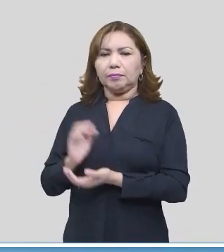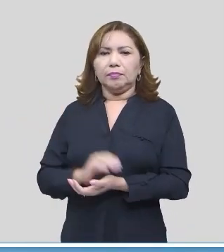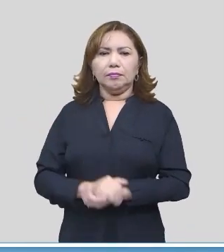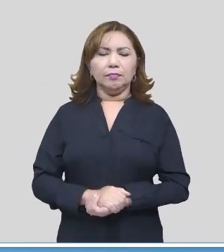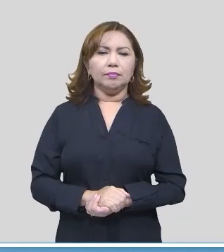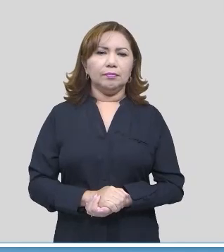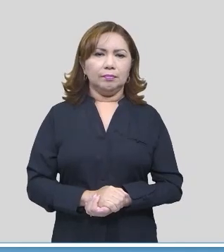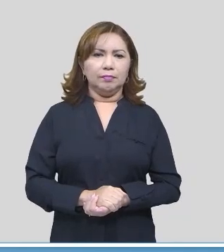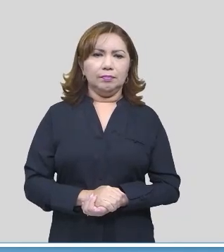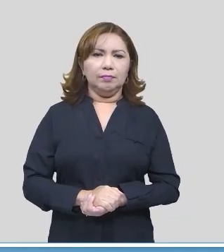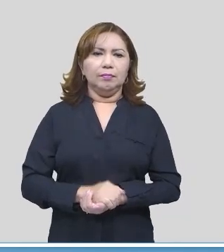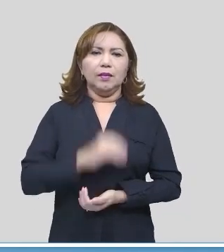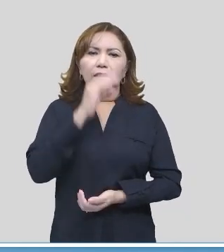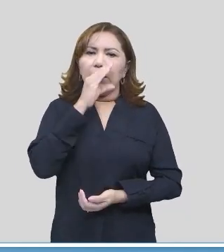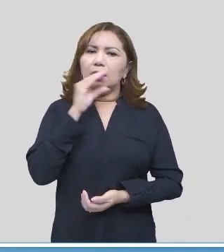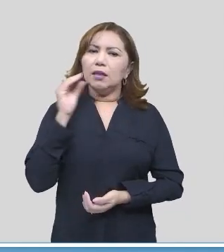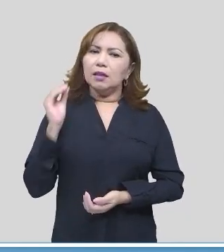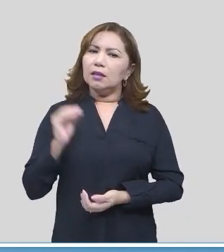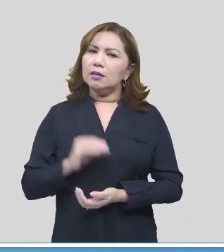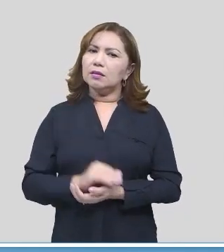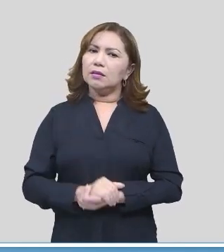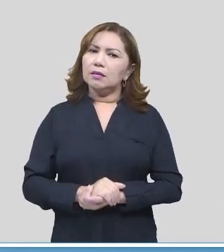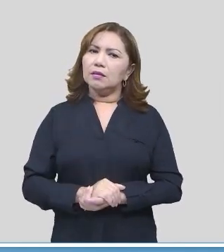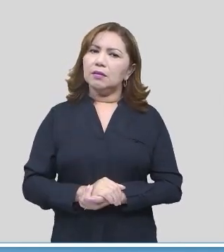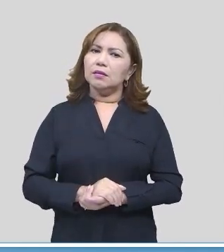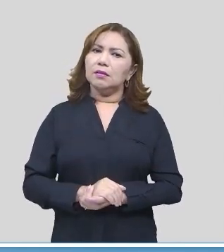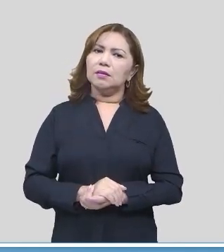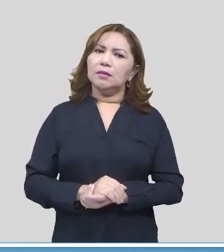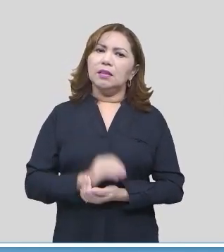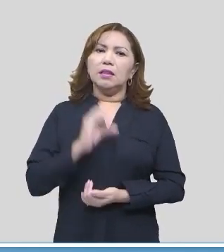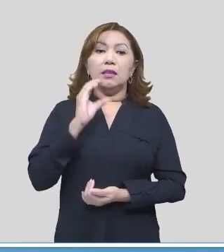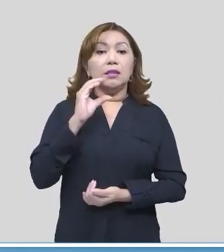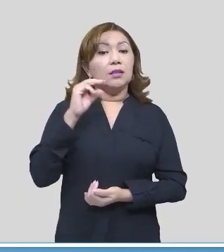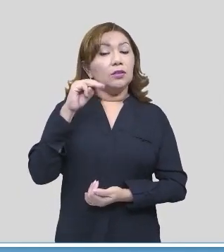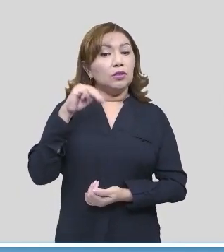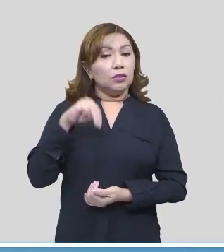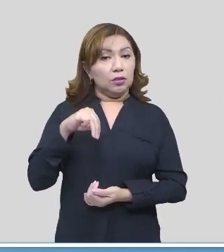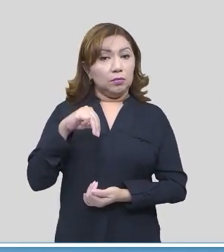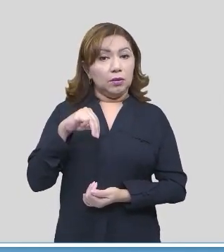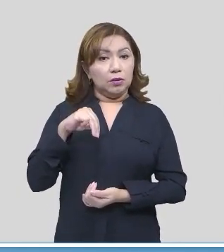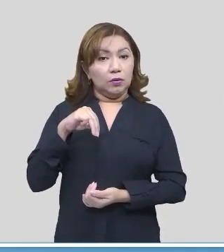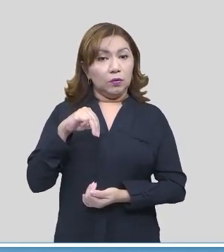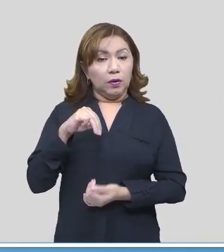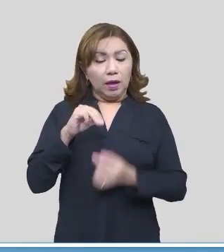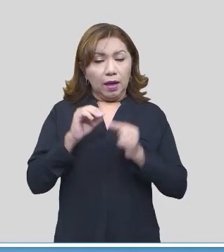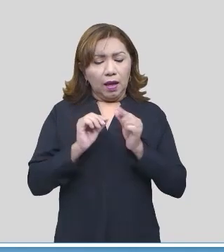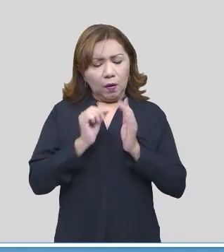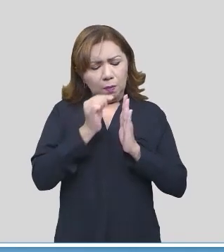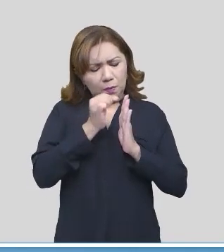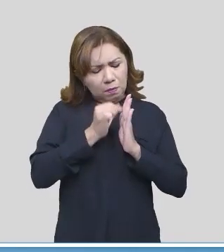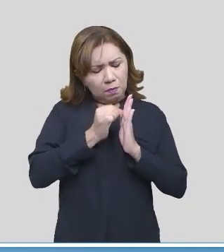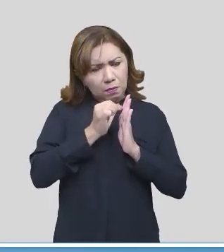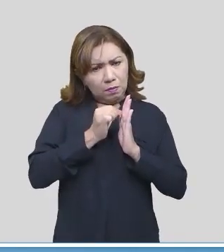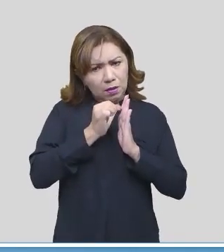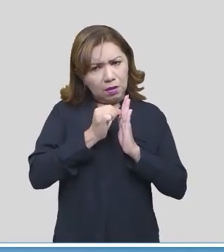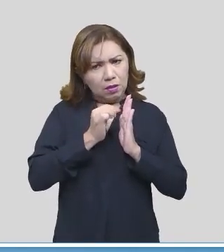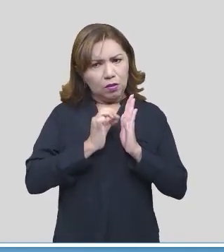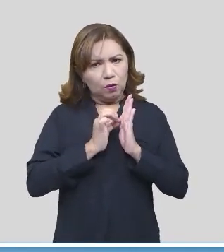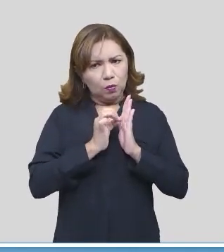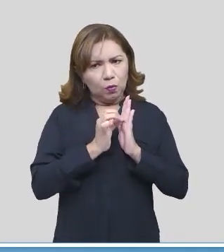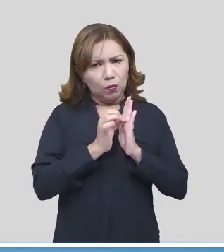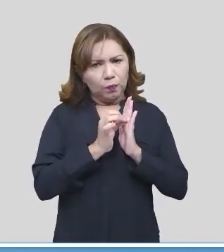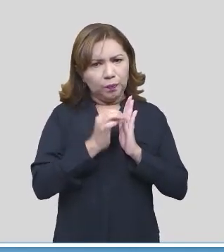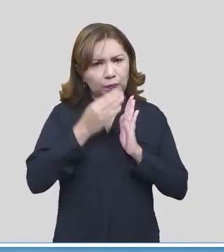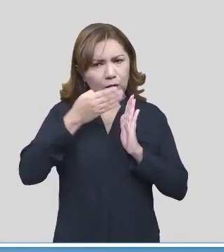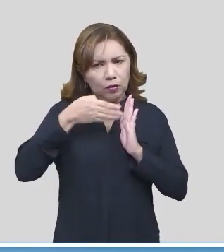Crianças, centímetro é uma unidade de medida também, vem do metro. A régua que você, esse instrumento